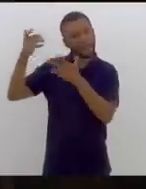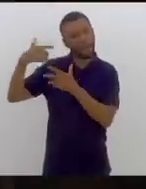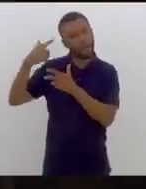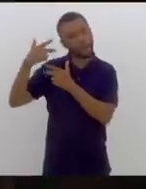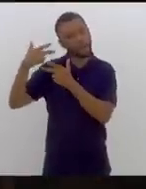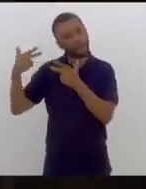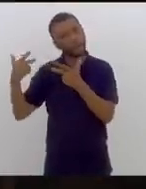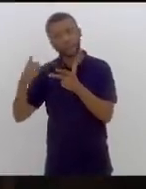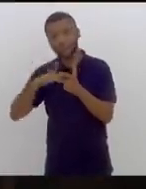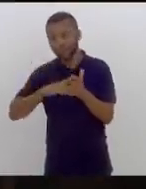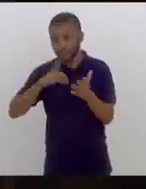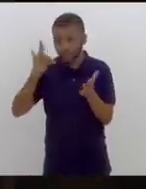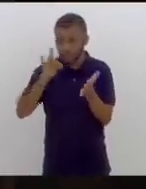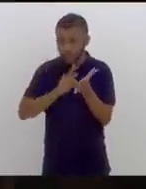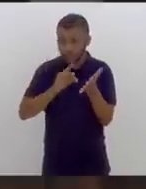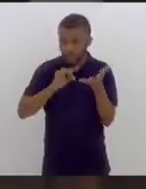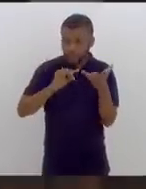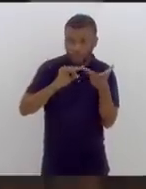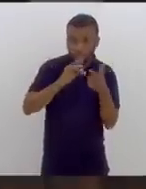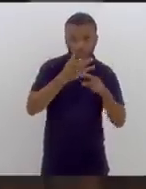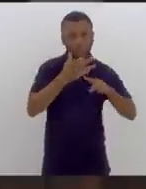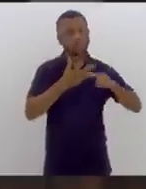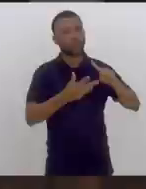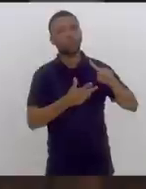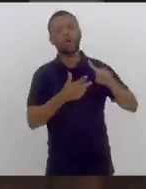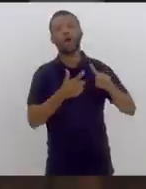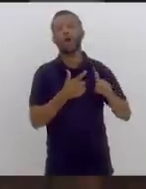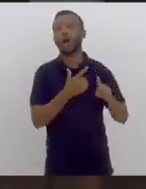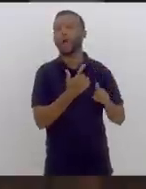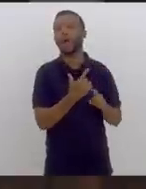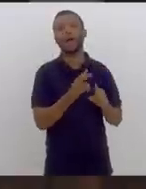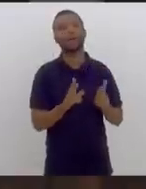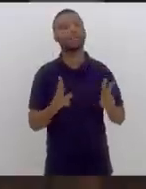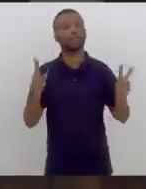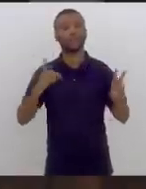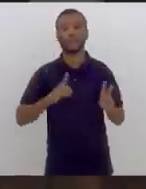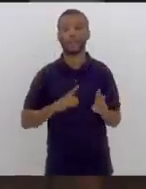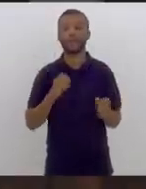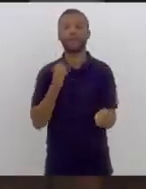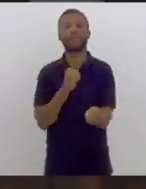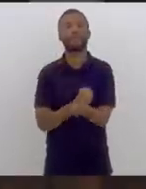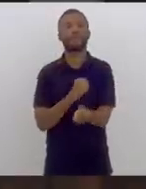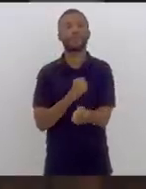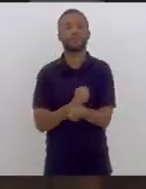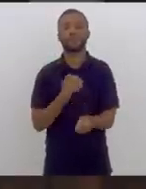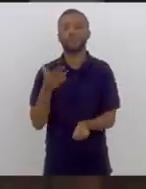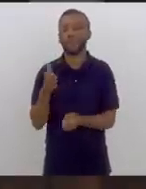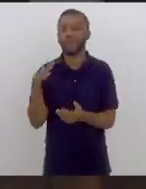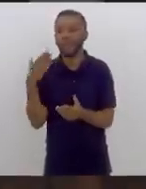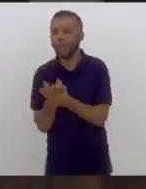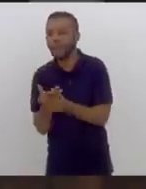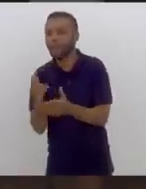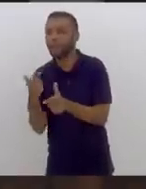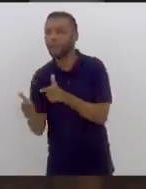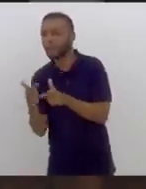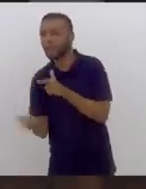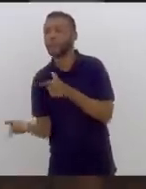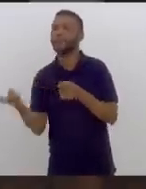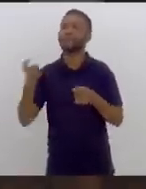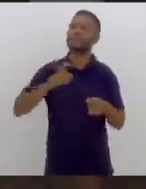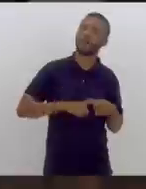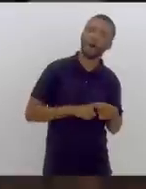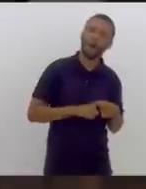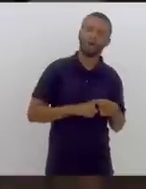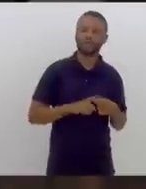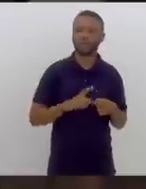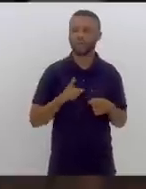realmente os fatos nas nas mãos é outra coisa é que existe um vício vai aí chega lá dá um problema volta Chega lá vai dar um problema e